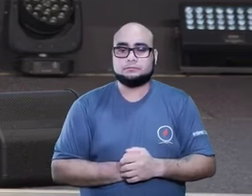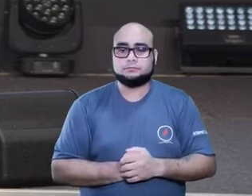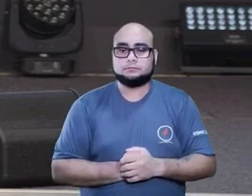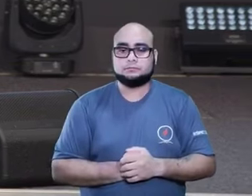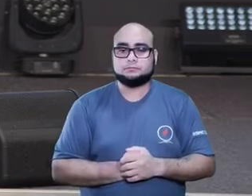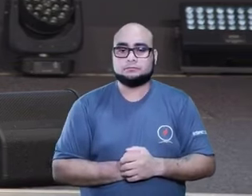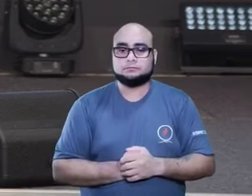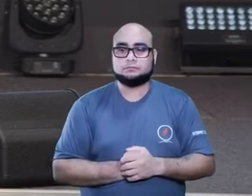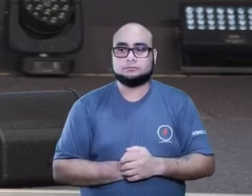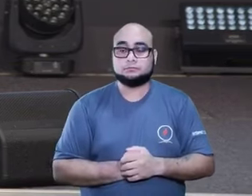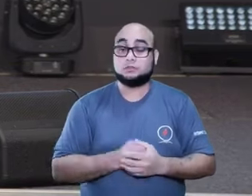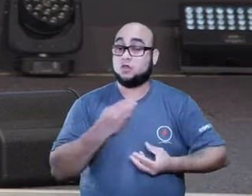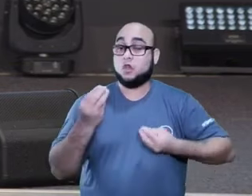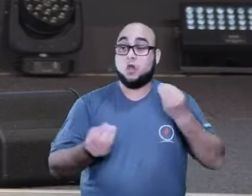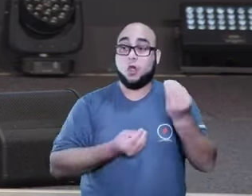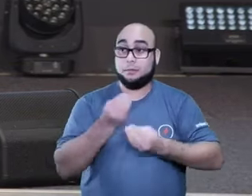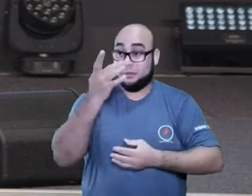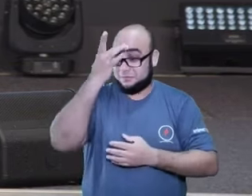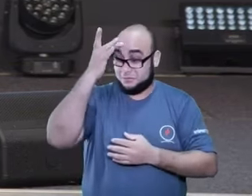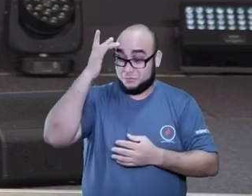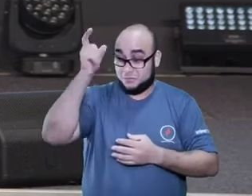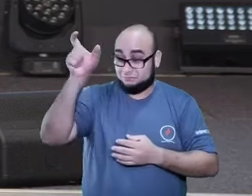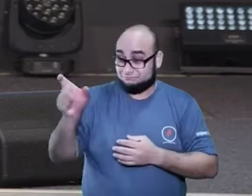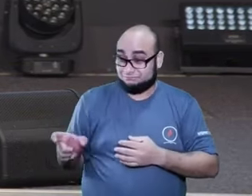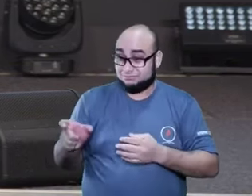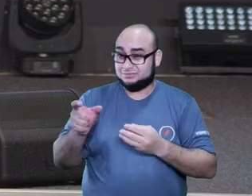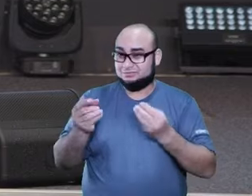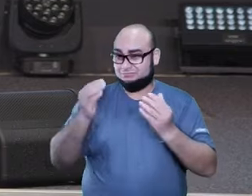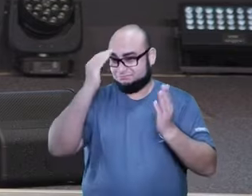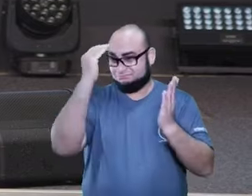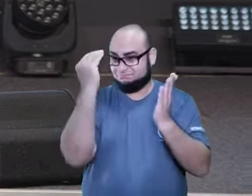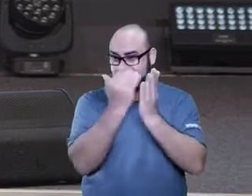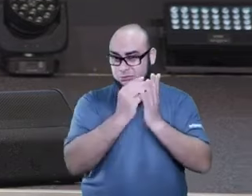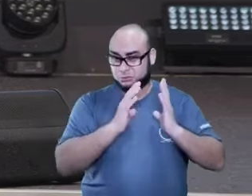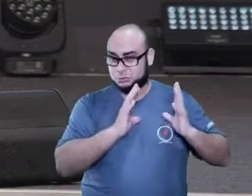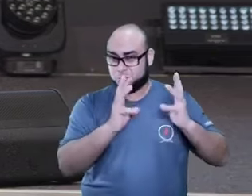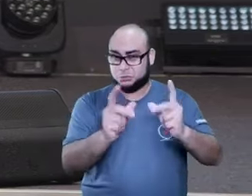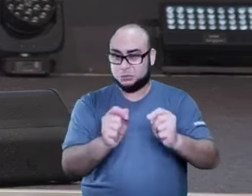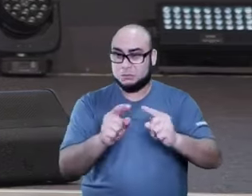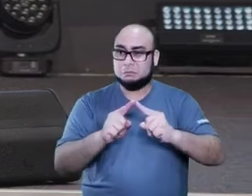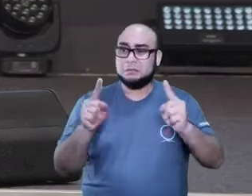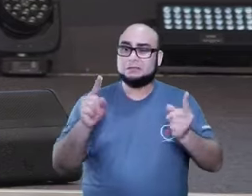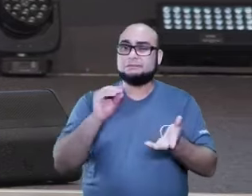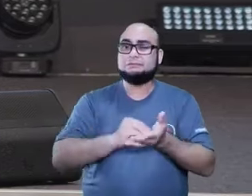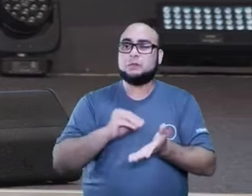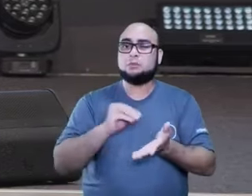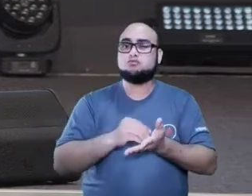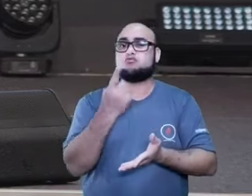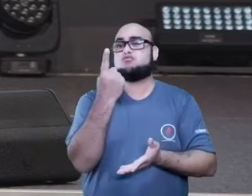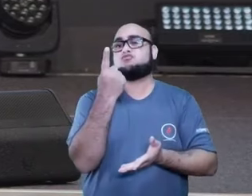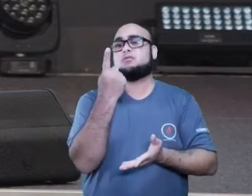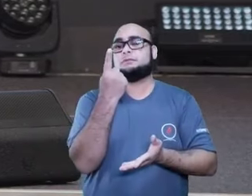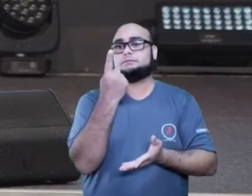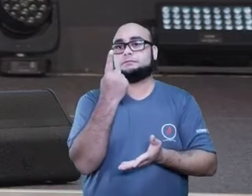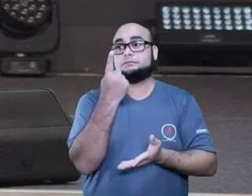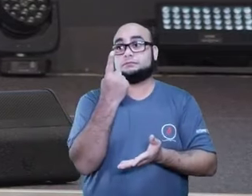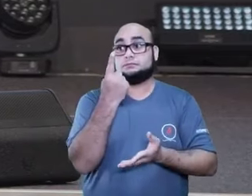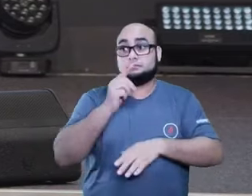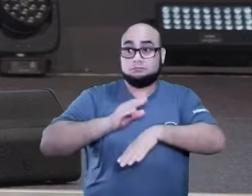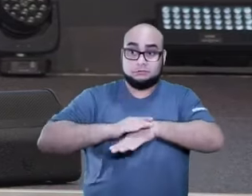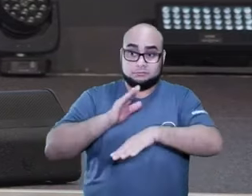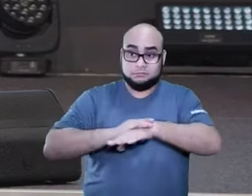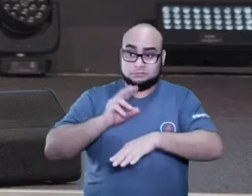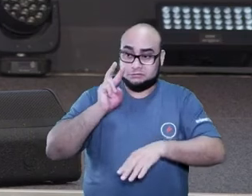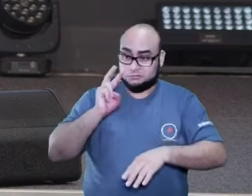Como é que alguém que diz que cumpre tudo tem falta, se na análise que ele faz acerca de si